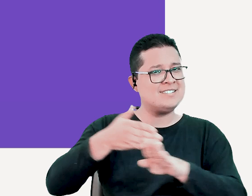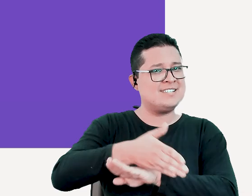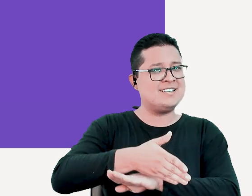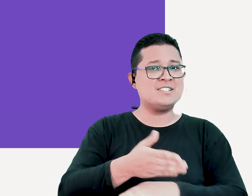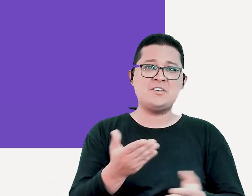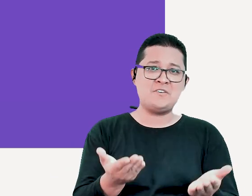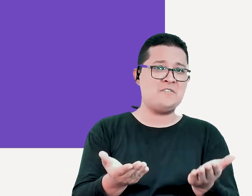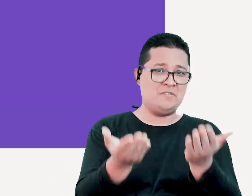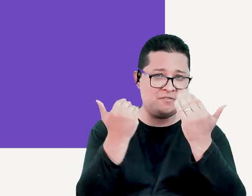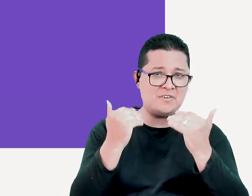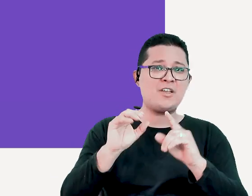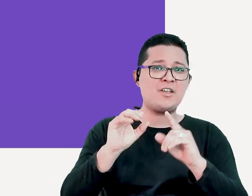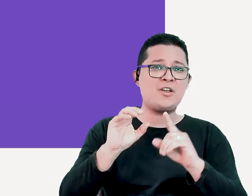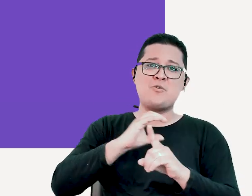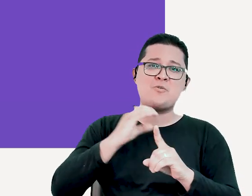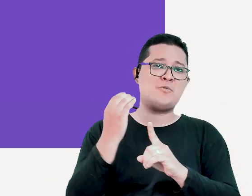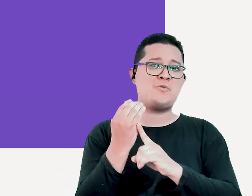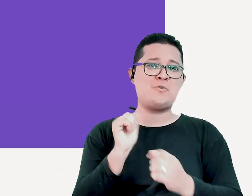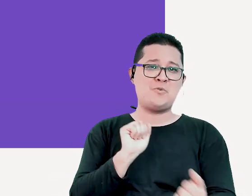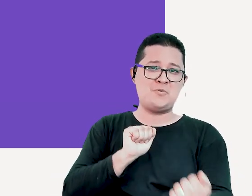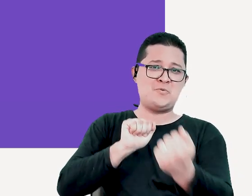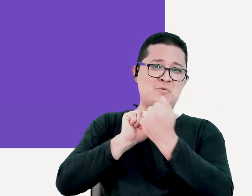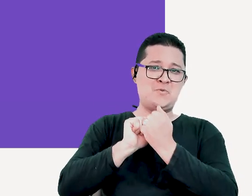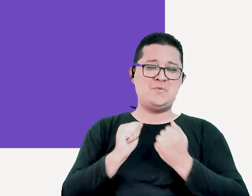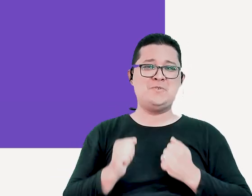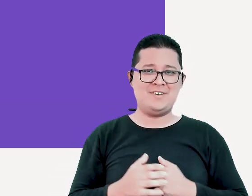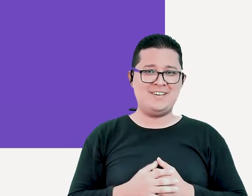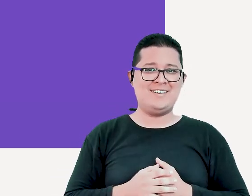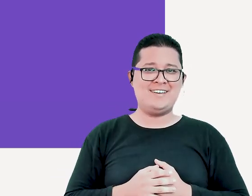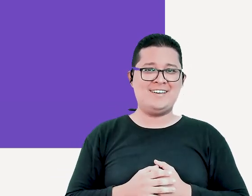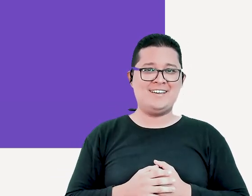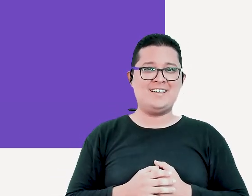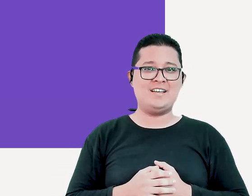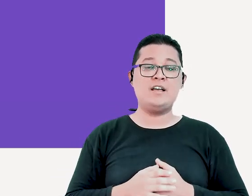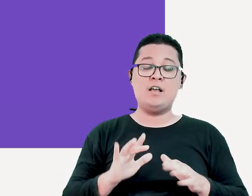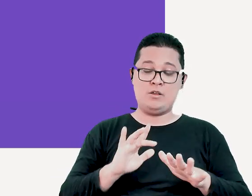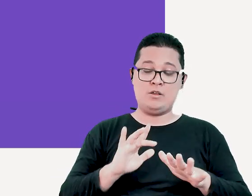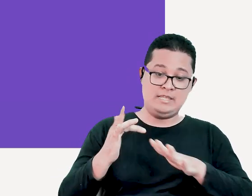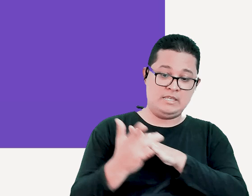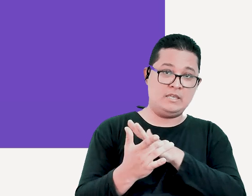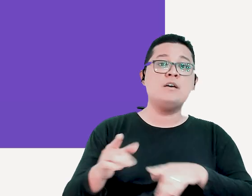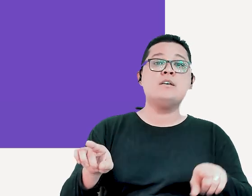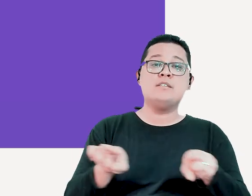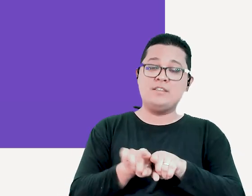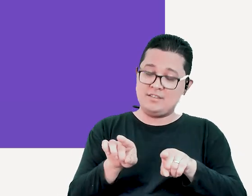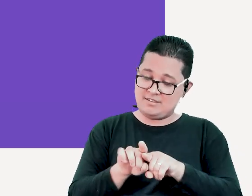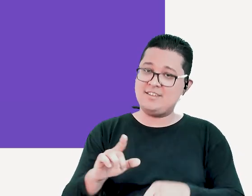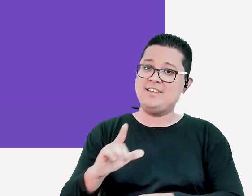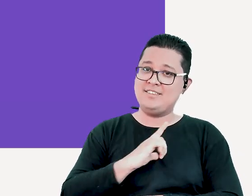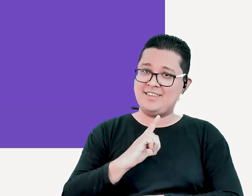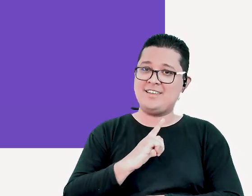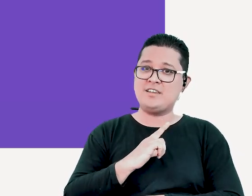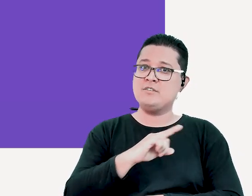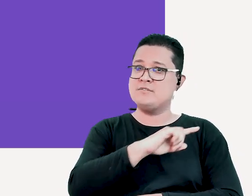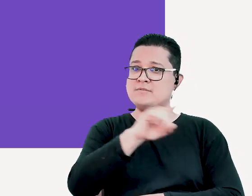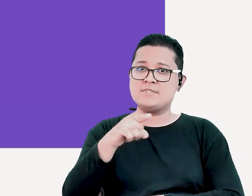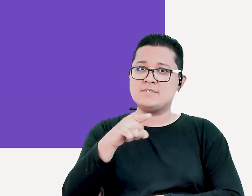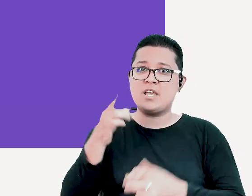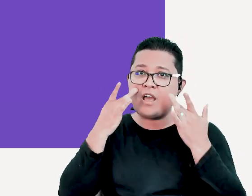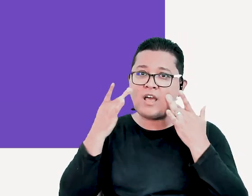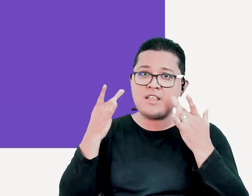da comunidade junto com a gente. Nossas redes sociais também estão por lá, então fique atento, entra